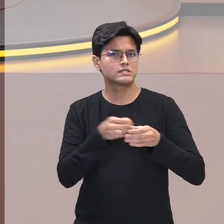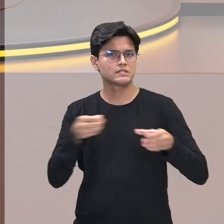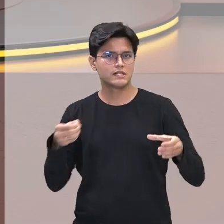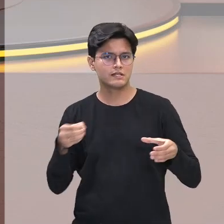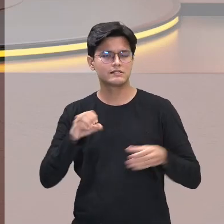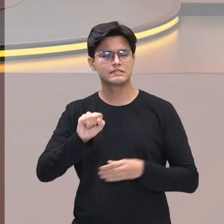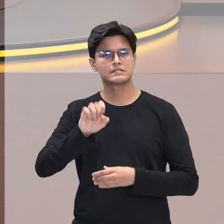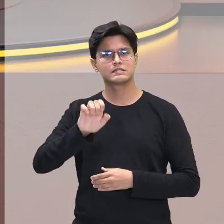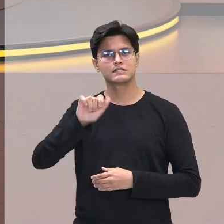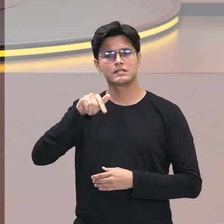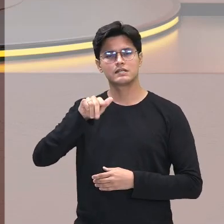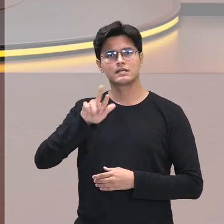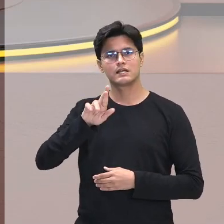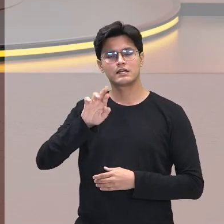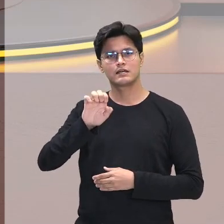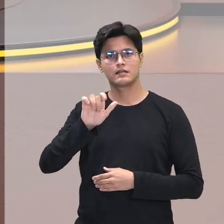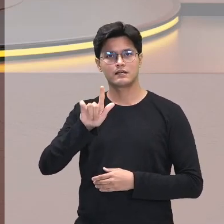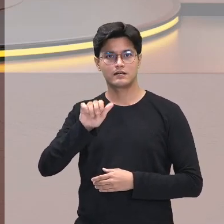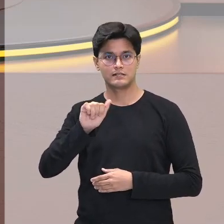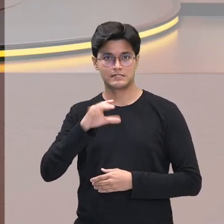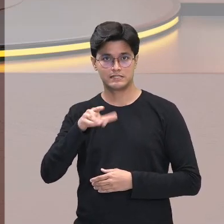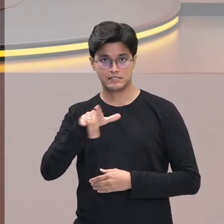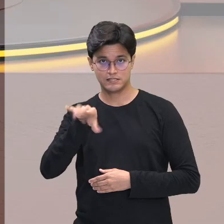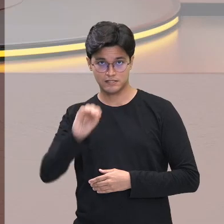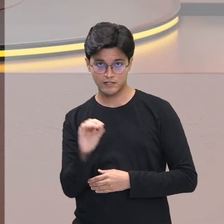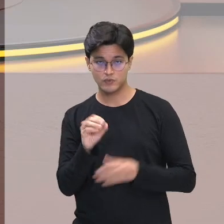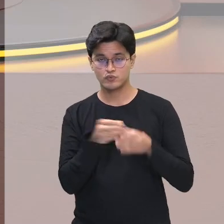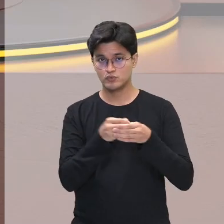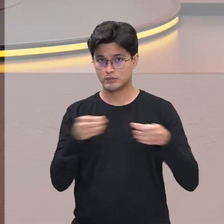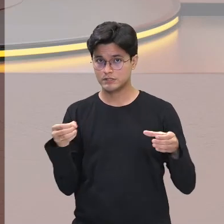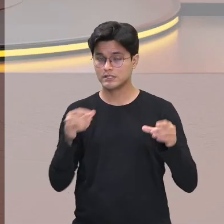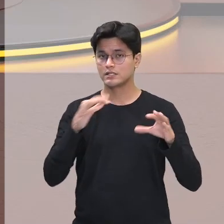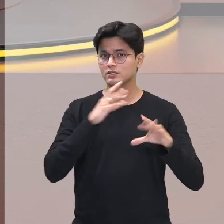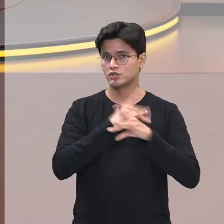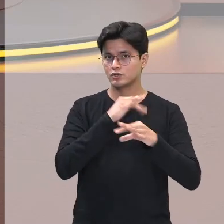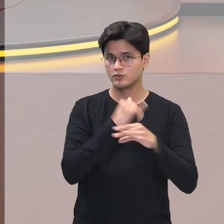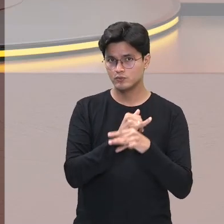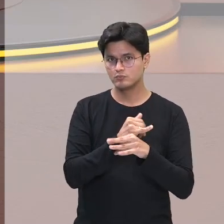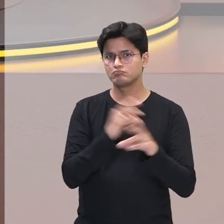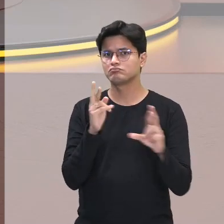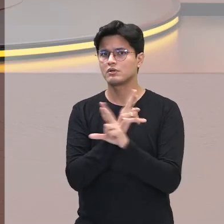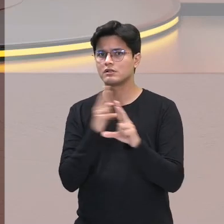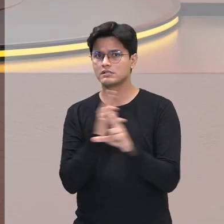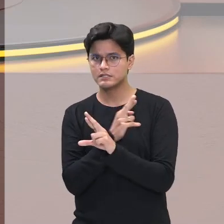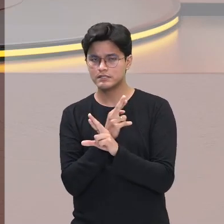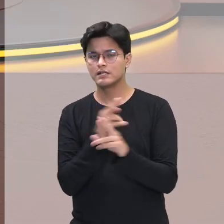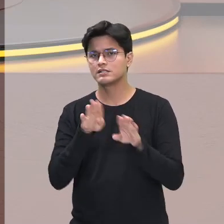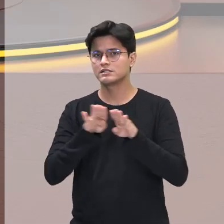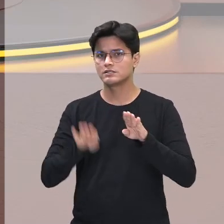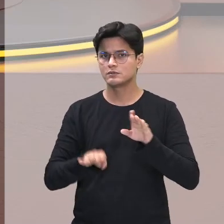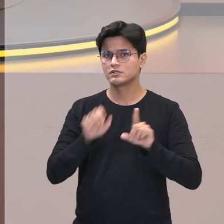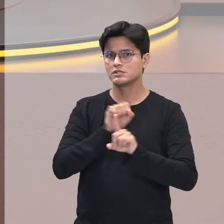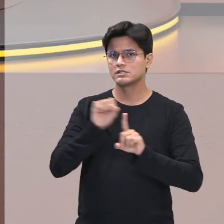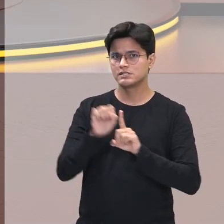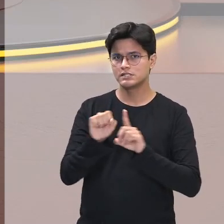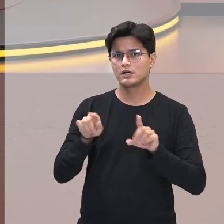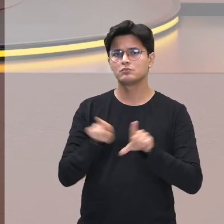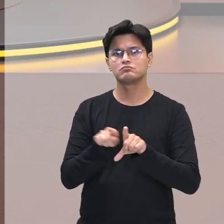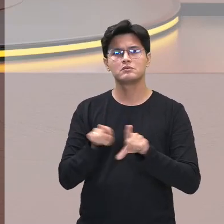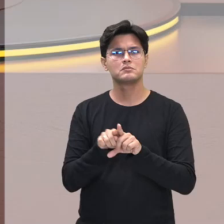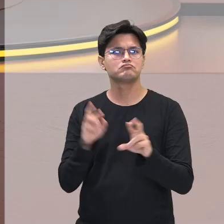urbana com desigualdade social e o que isso tem a ver com diversidade cultural e